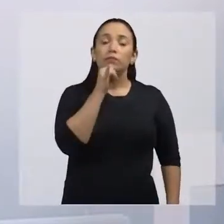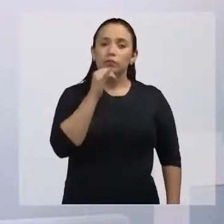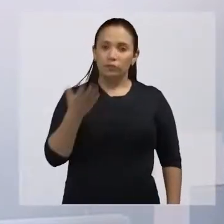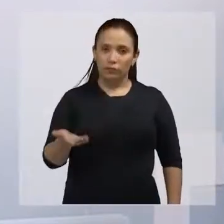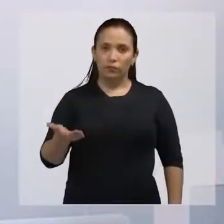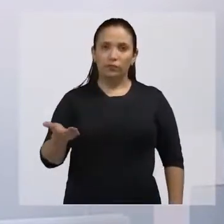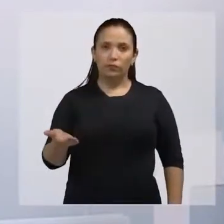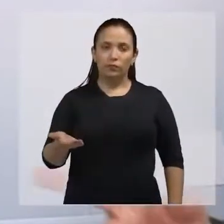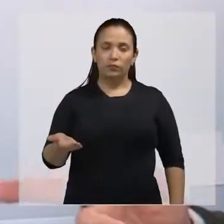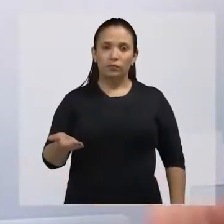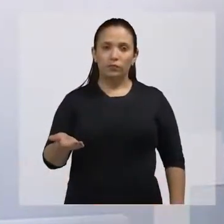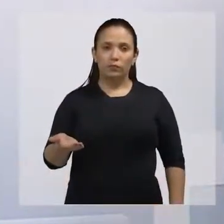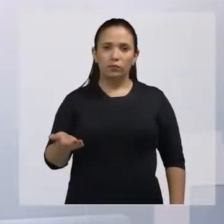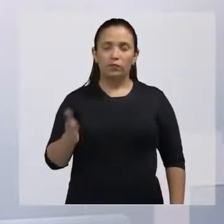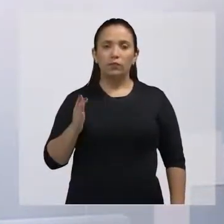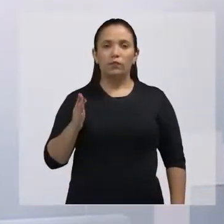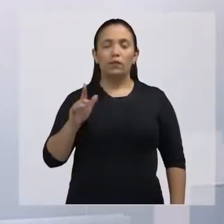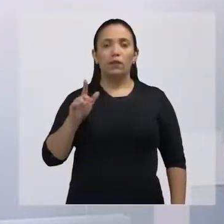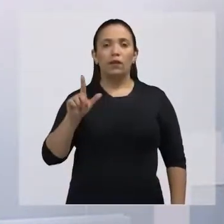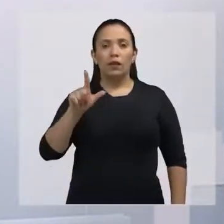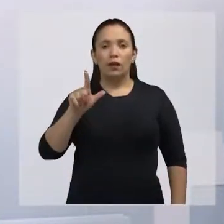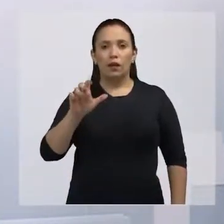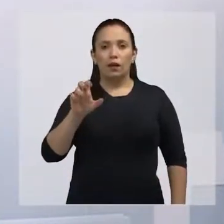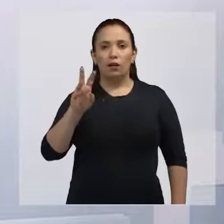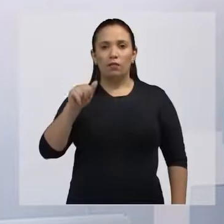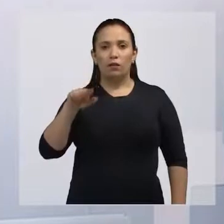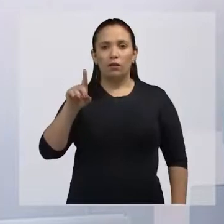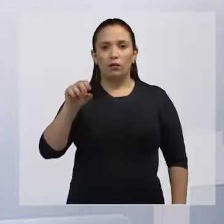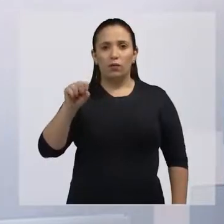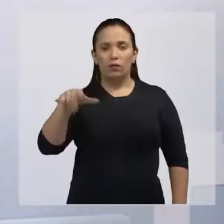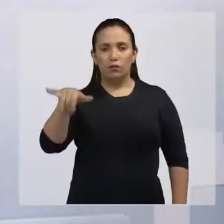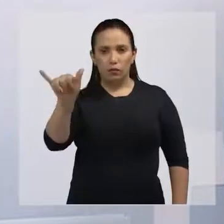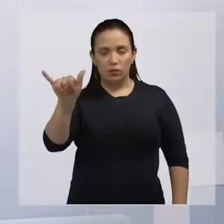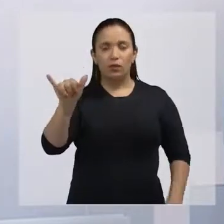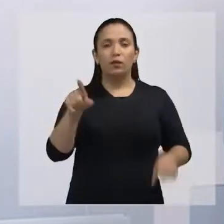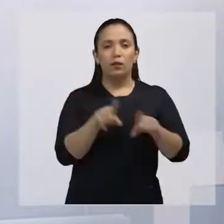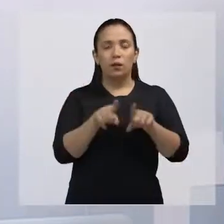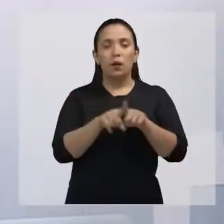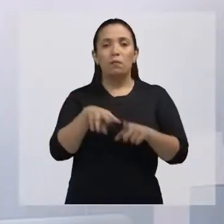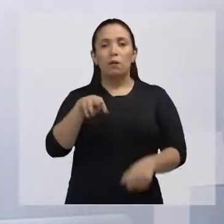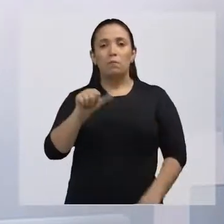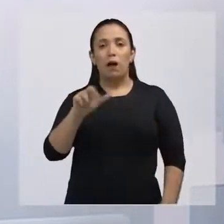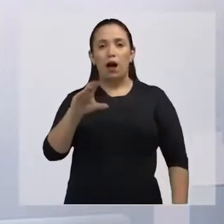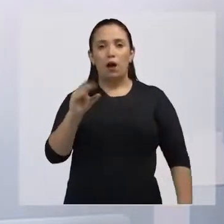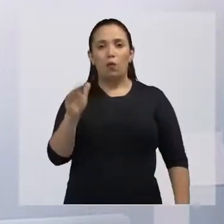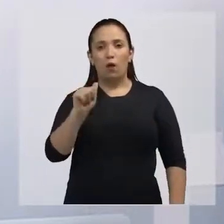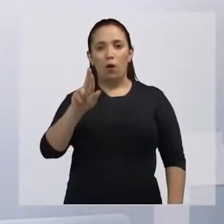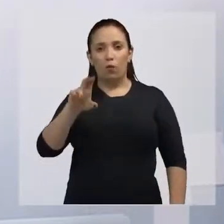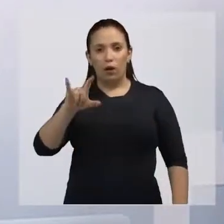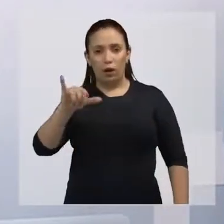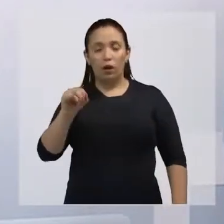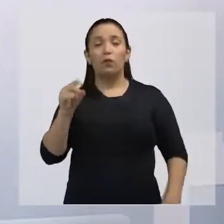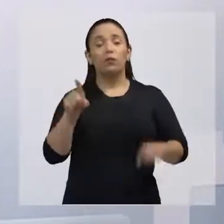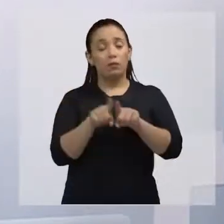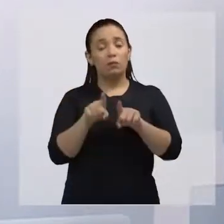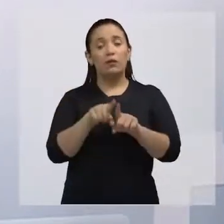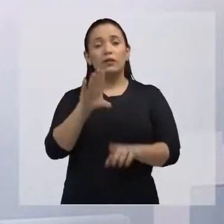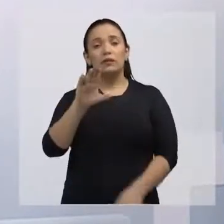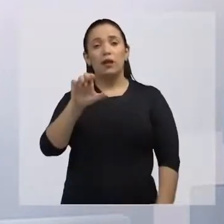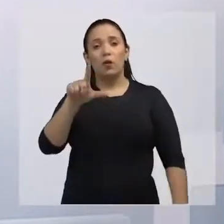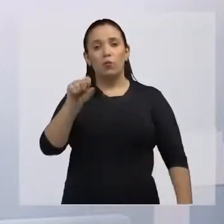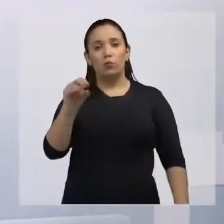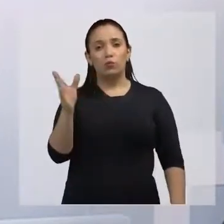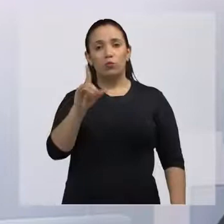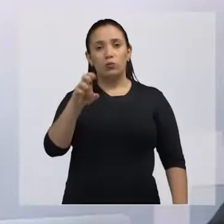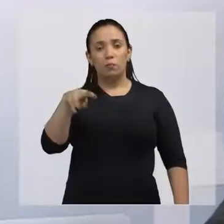exemplo, o Lewandowski e o Marco Aurélio queriam o quê, o Celso de Mello? Queriam discutir